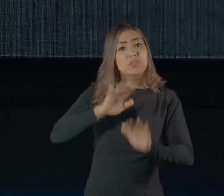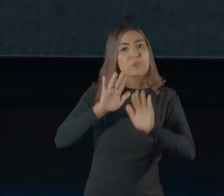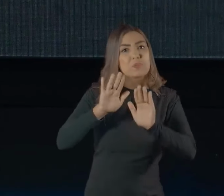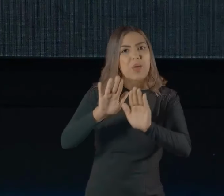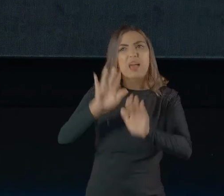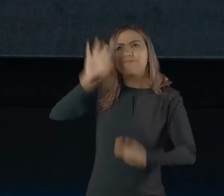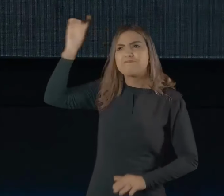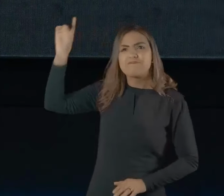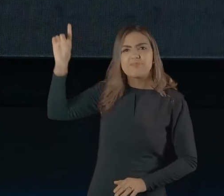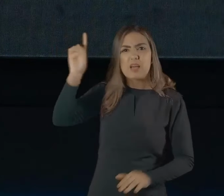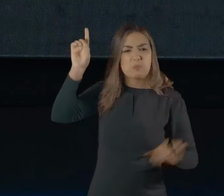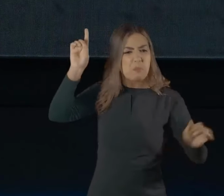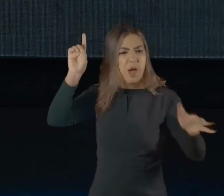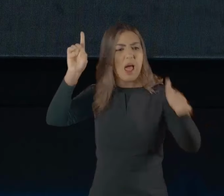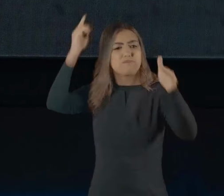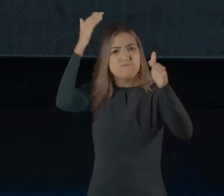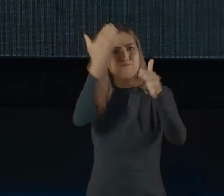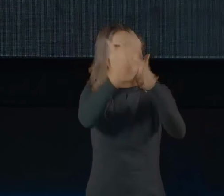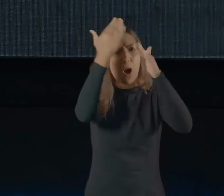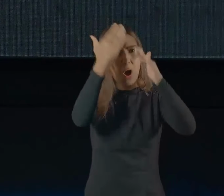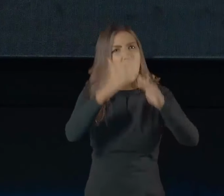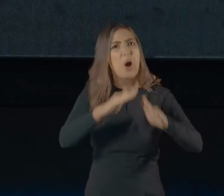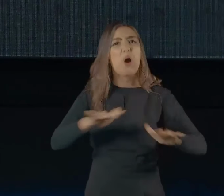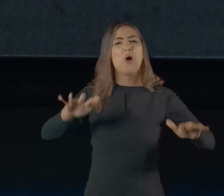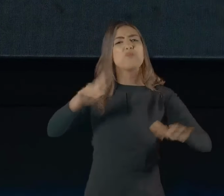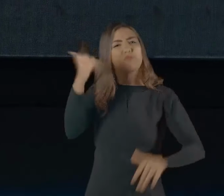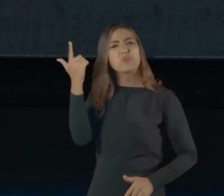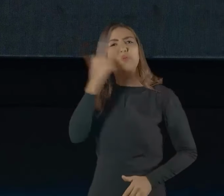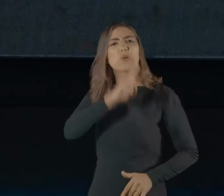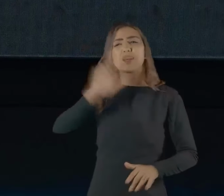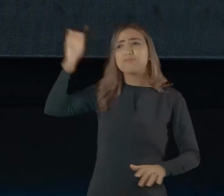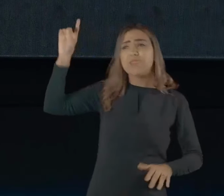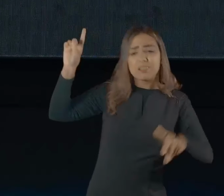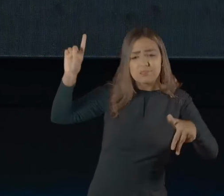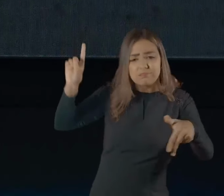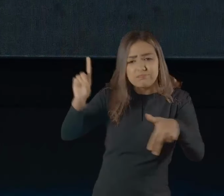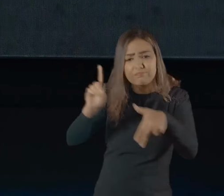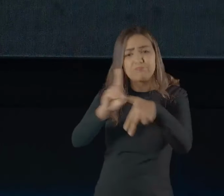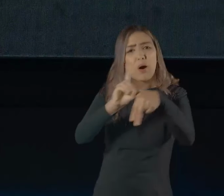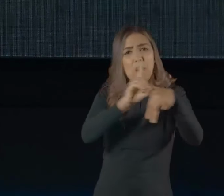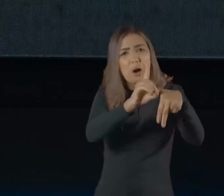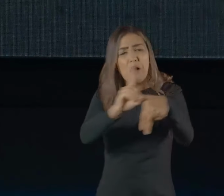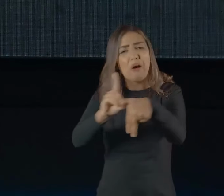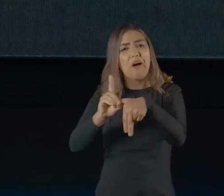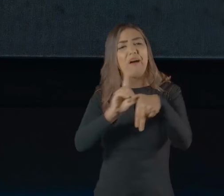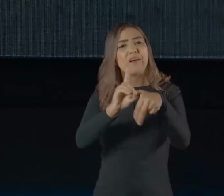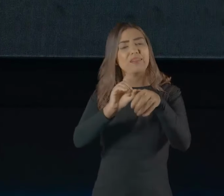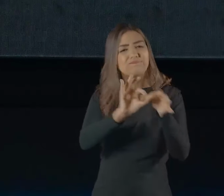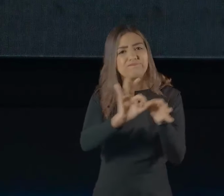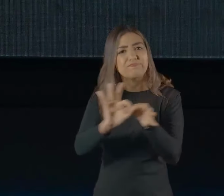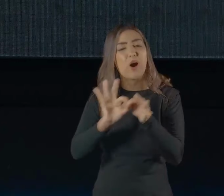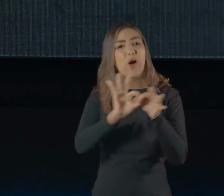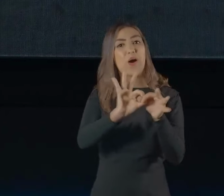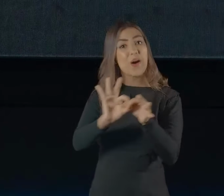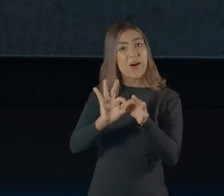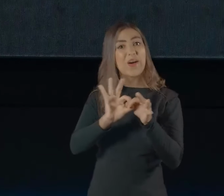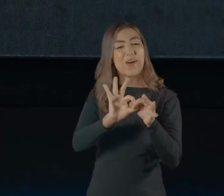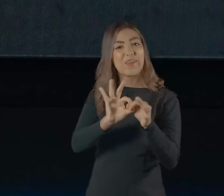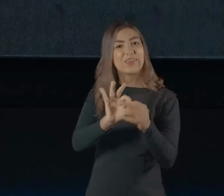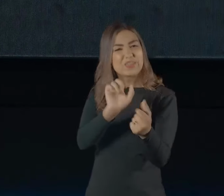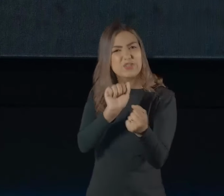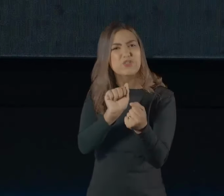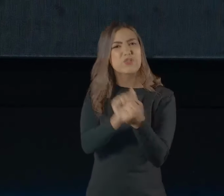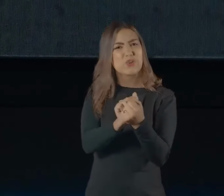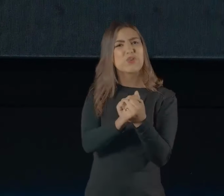chamado, Deus vai livrá-lo e vai ser com ele, amém? Deus é contigo, meu querido. Quando você entra no caminho